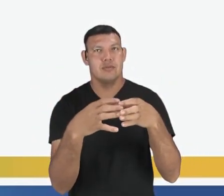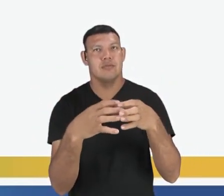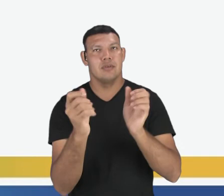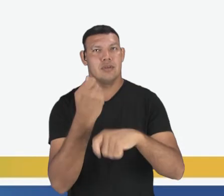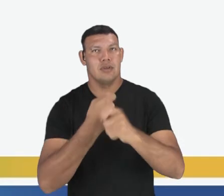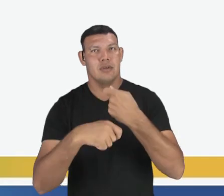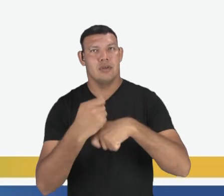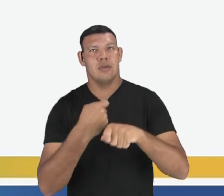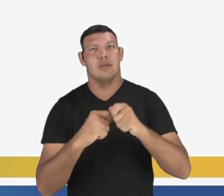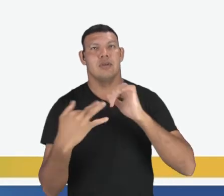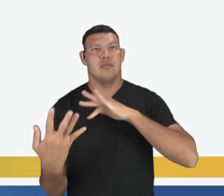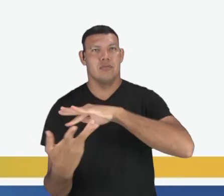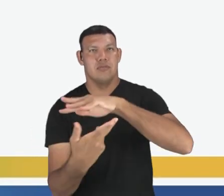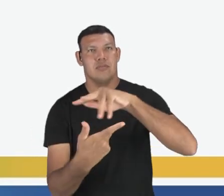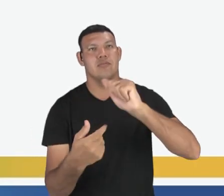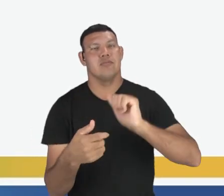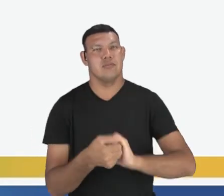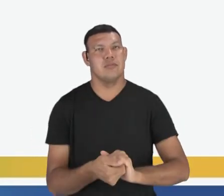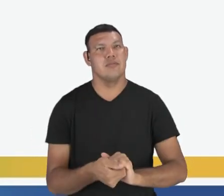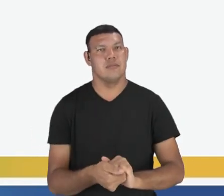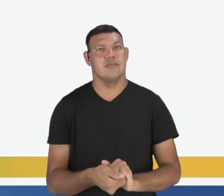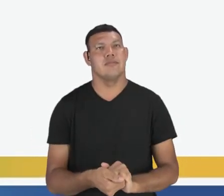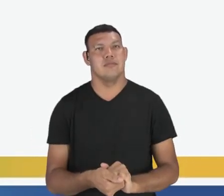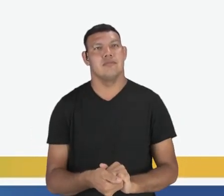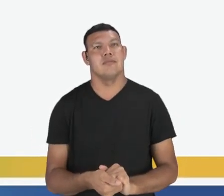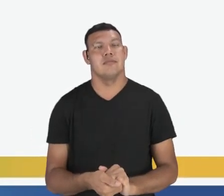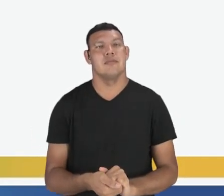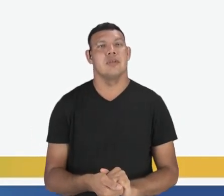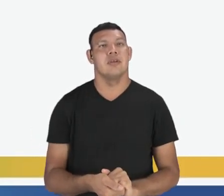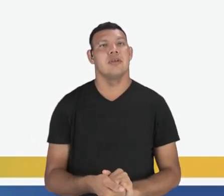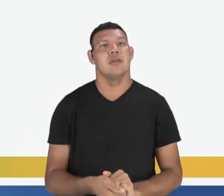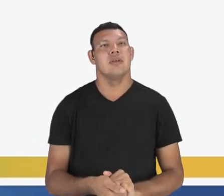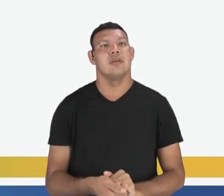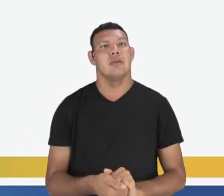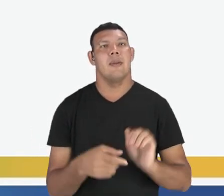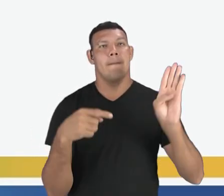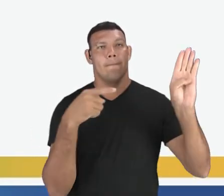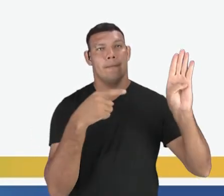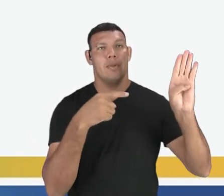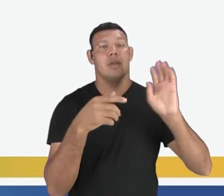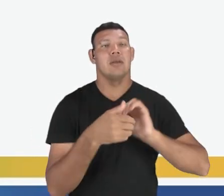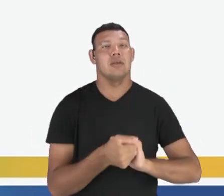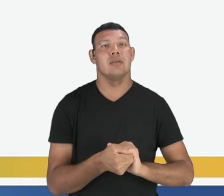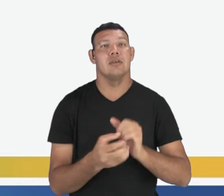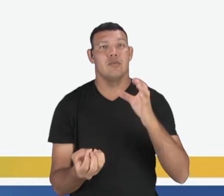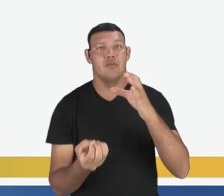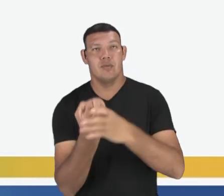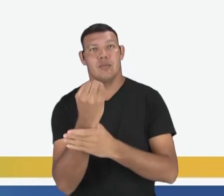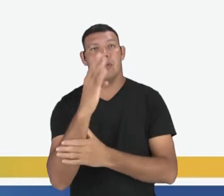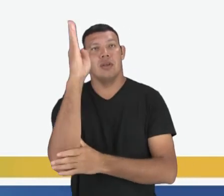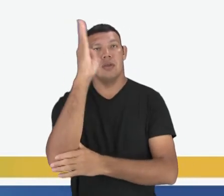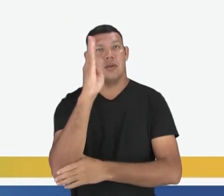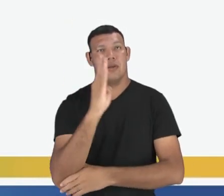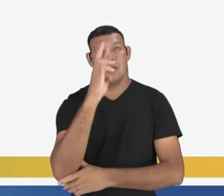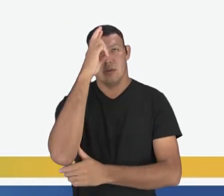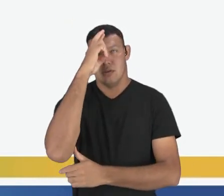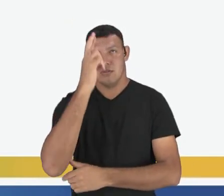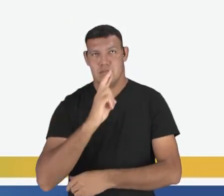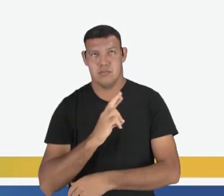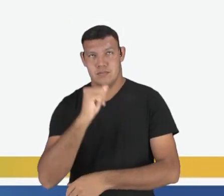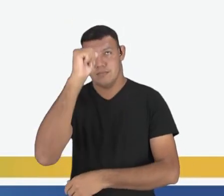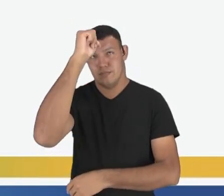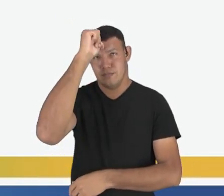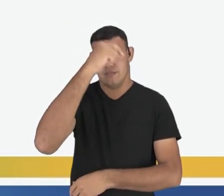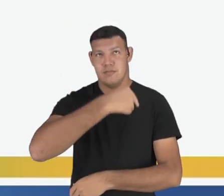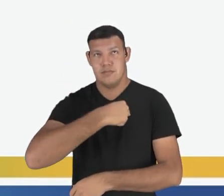planeta, atrás apenas da União Europeia. Letra B, formado por Brasil, Rússia, Índia, China e África do Sul, o BRICS é um